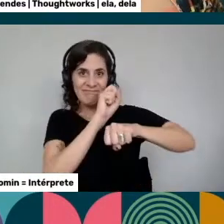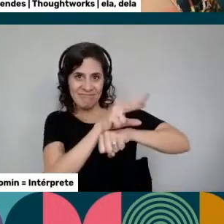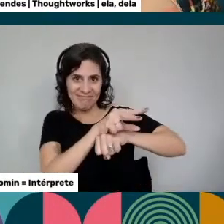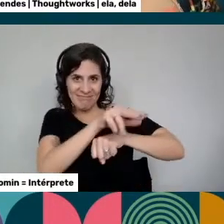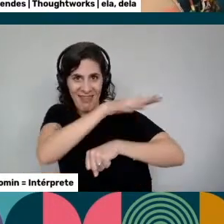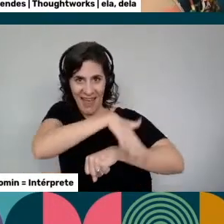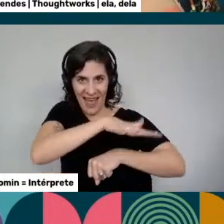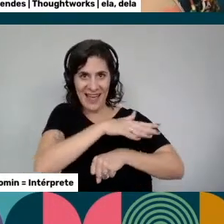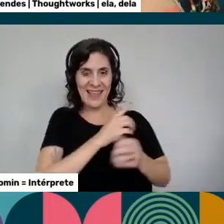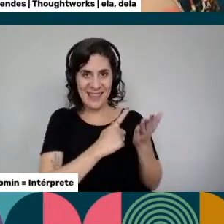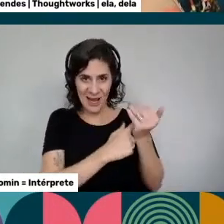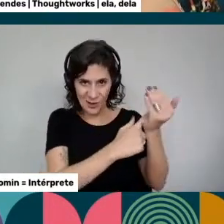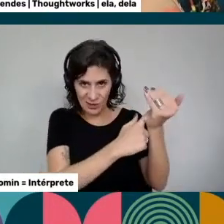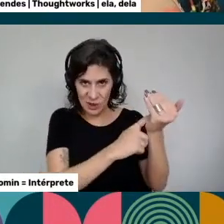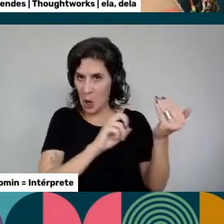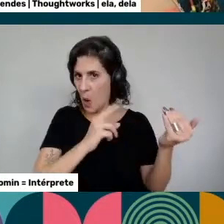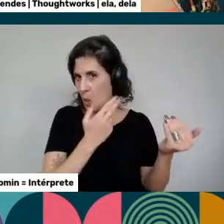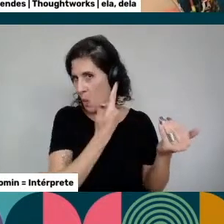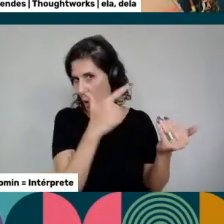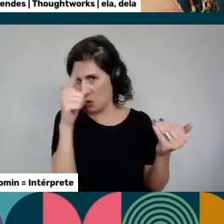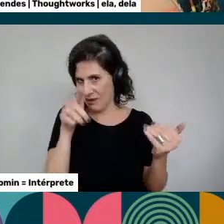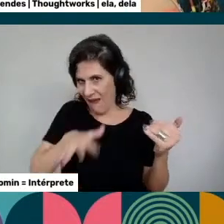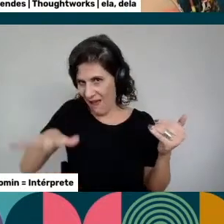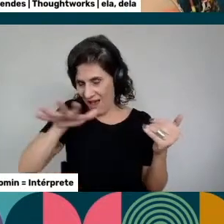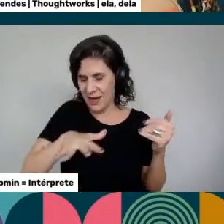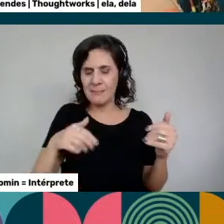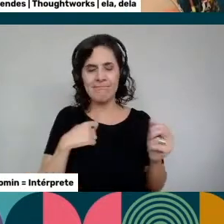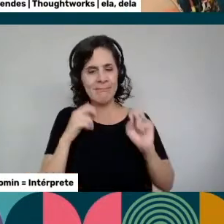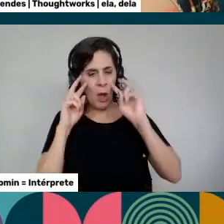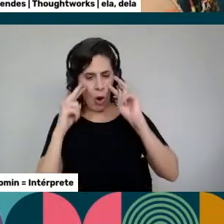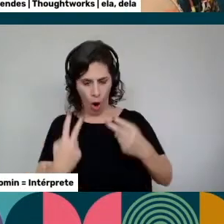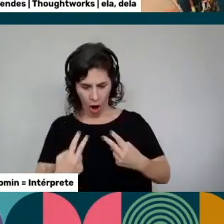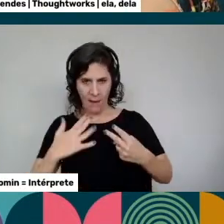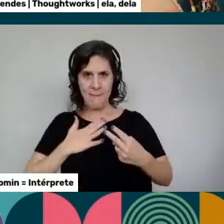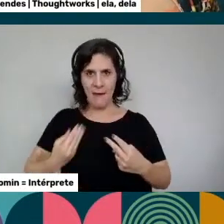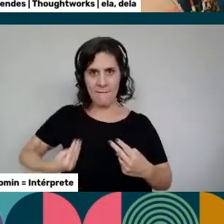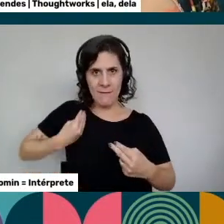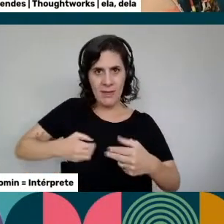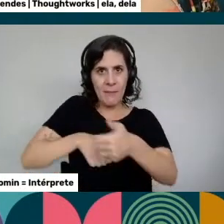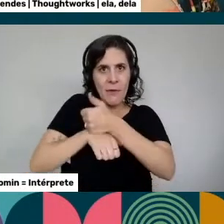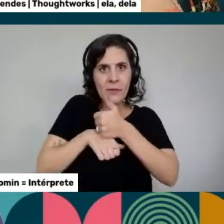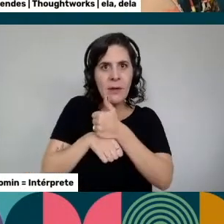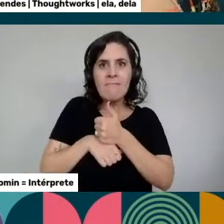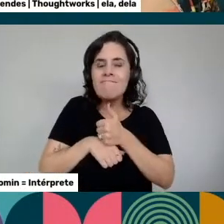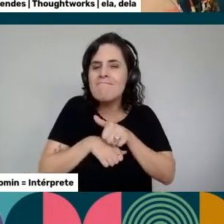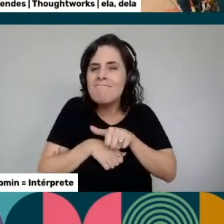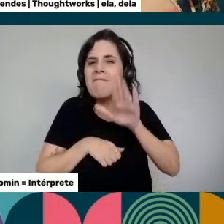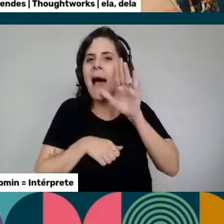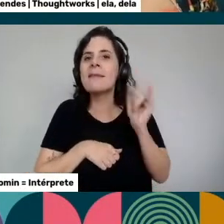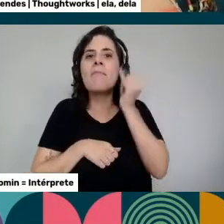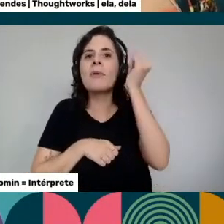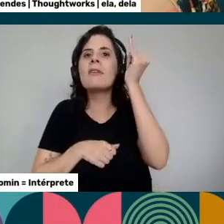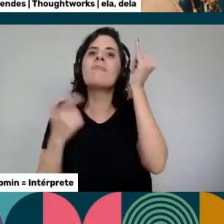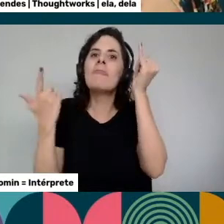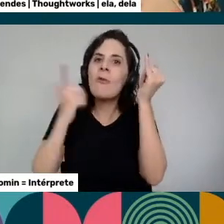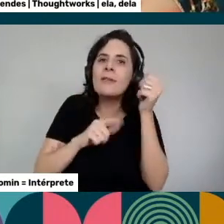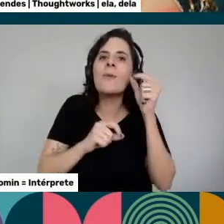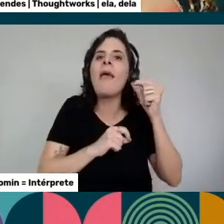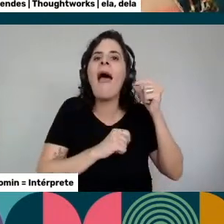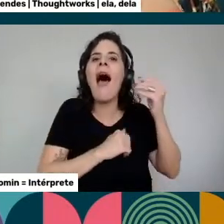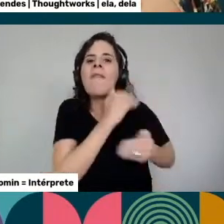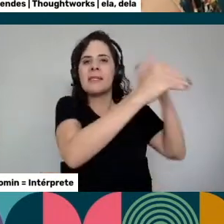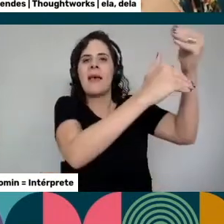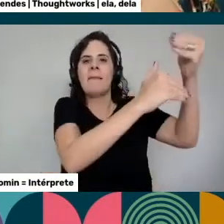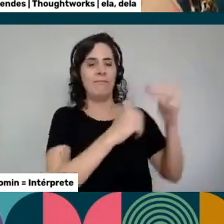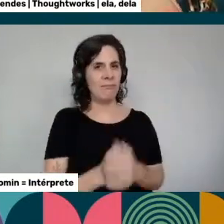carreira, eu acho que, olhando para a minha carreira, acho que a coisa mais importante que eu fiz foi avançar. Mesmo que pouquinho em pouquinho, às vezes achando